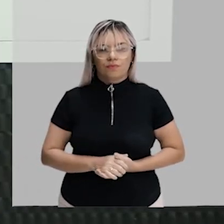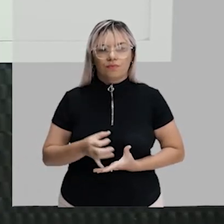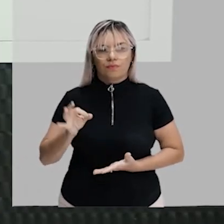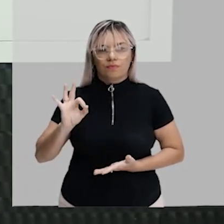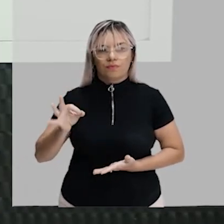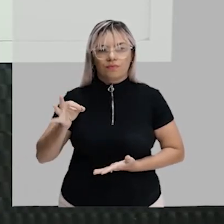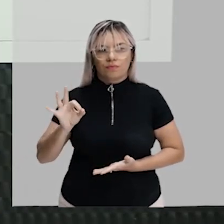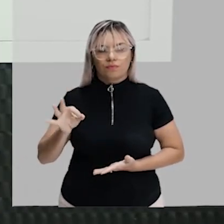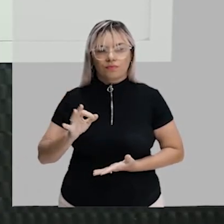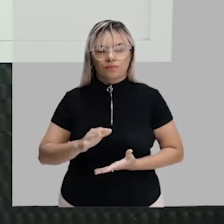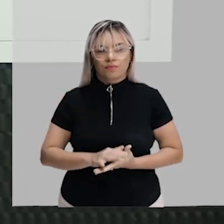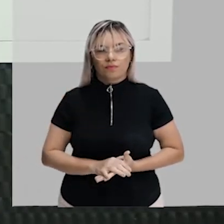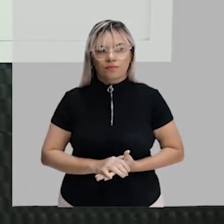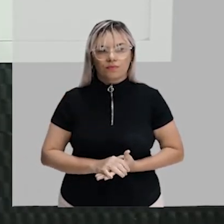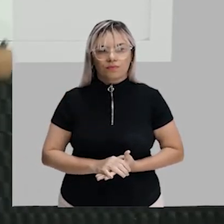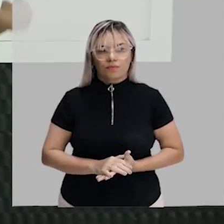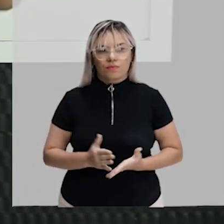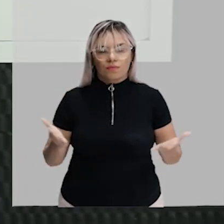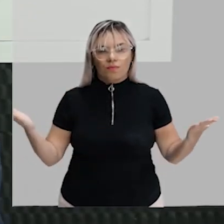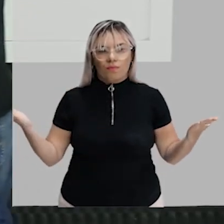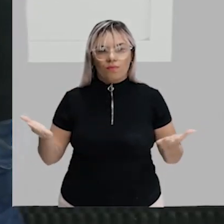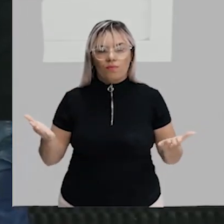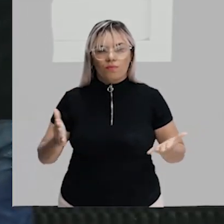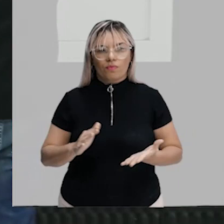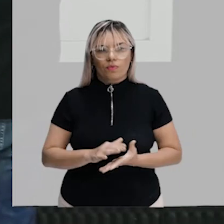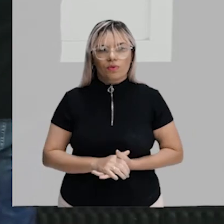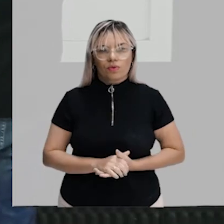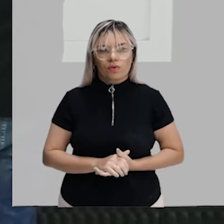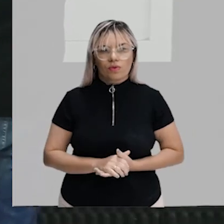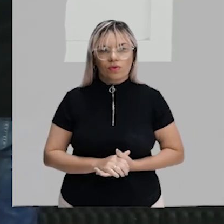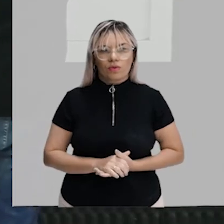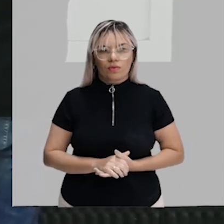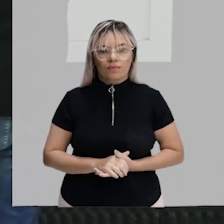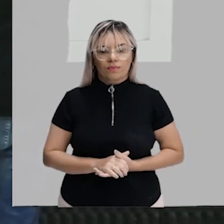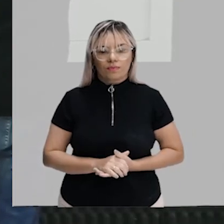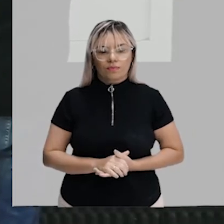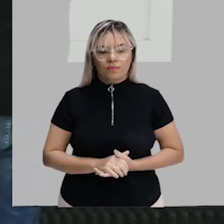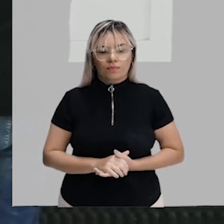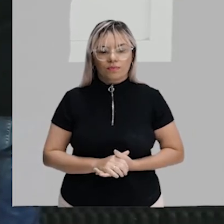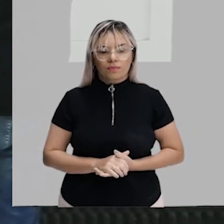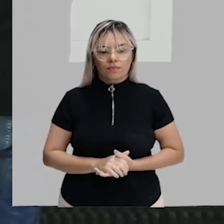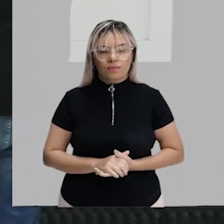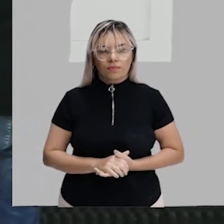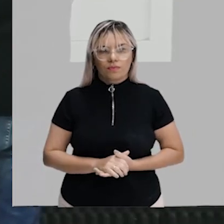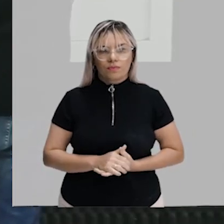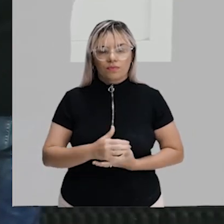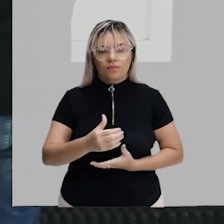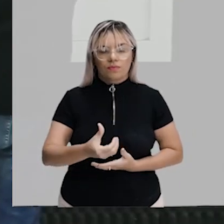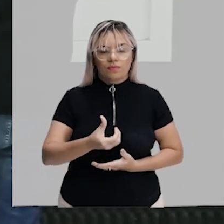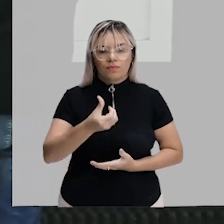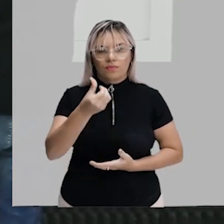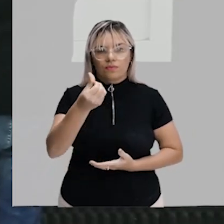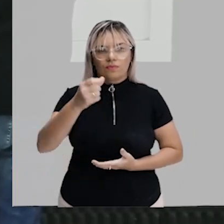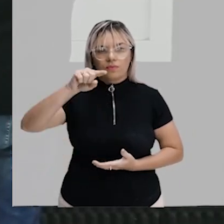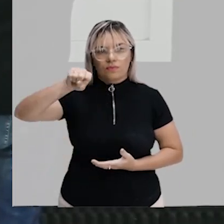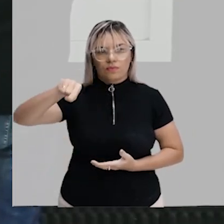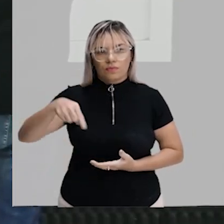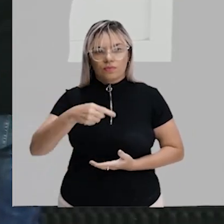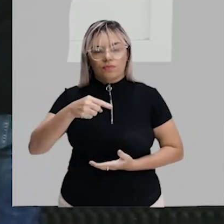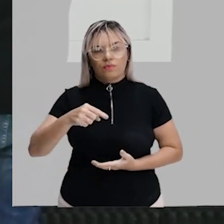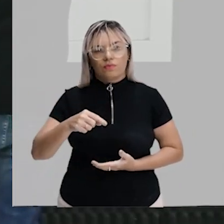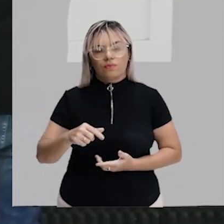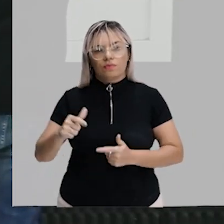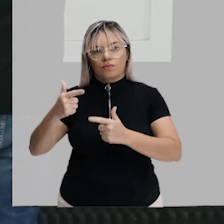Certo? Então vamos dividir aqui 6.000 por 24. Fazer essa divisão.